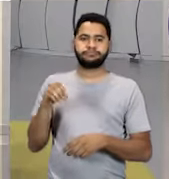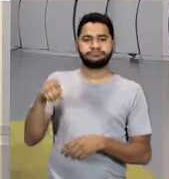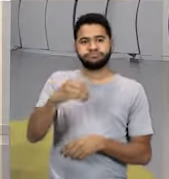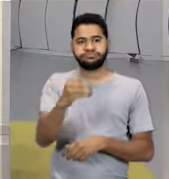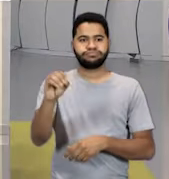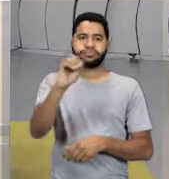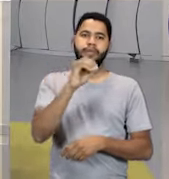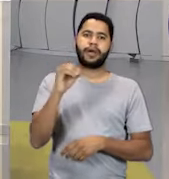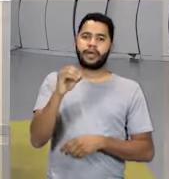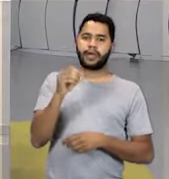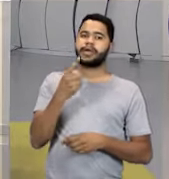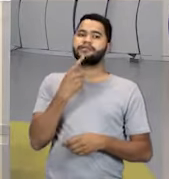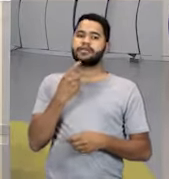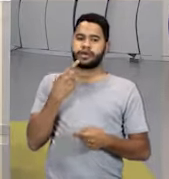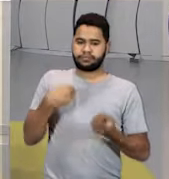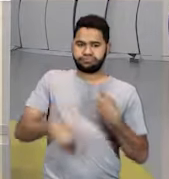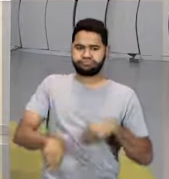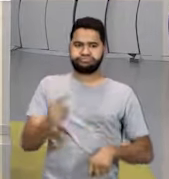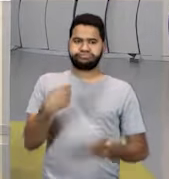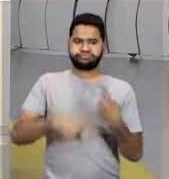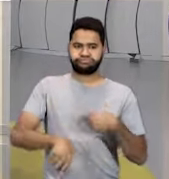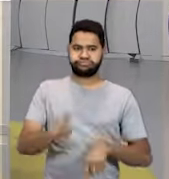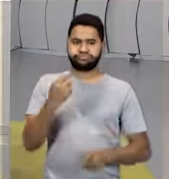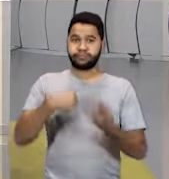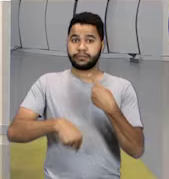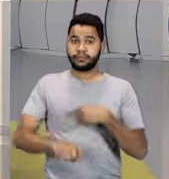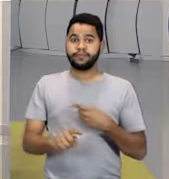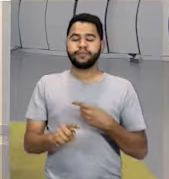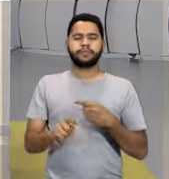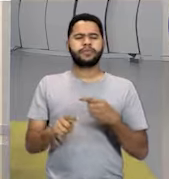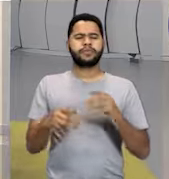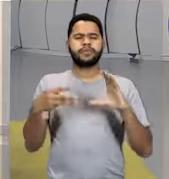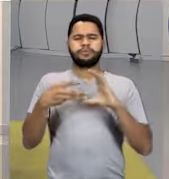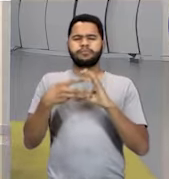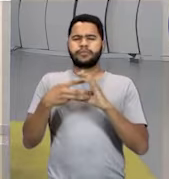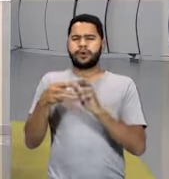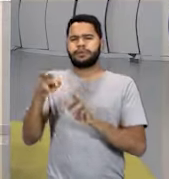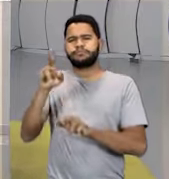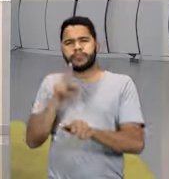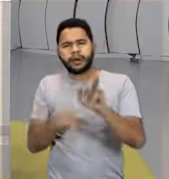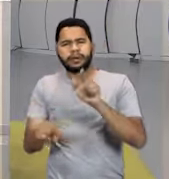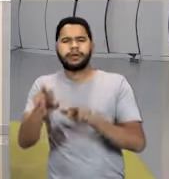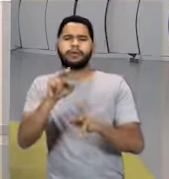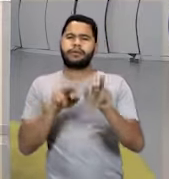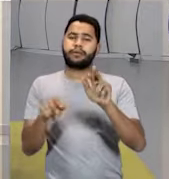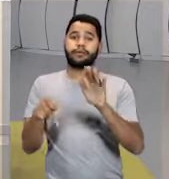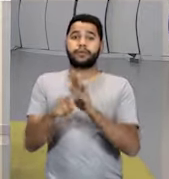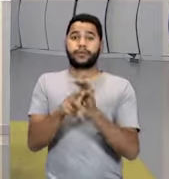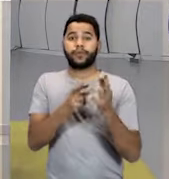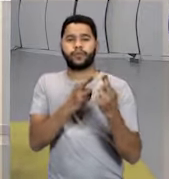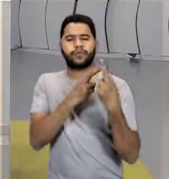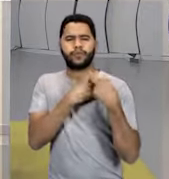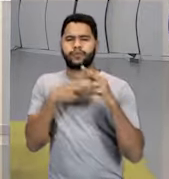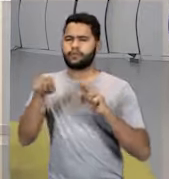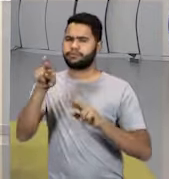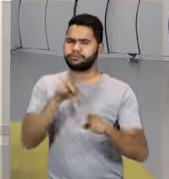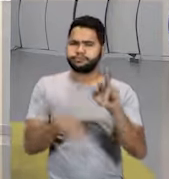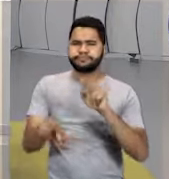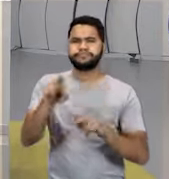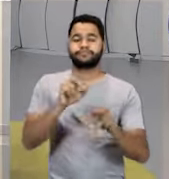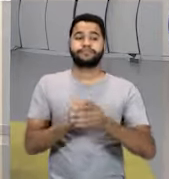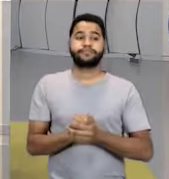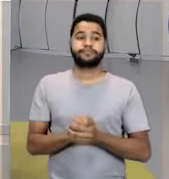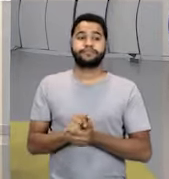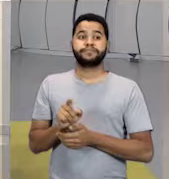do sangue. Então, a gente tem células diferentes, cumprindo funções diferentes.